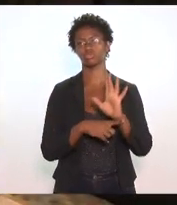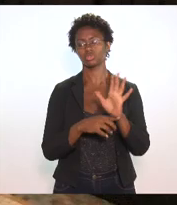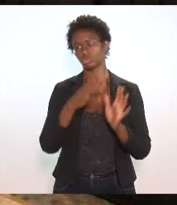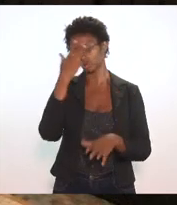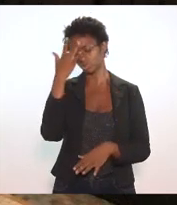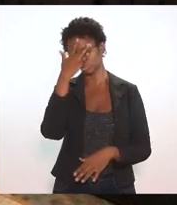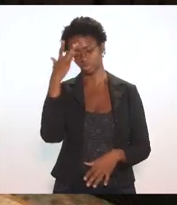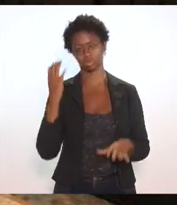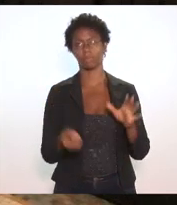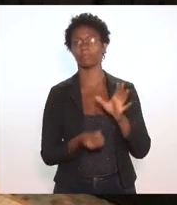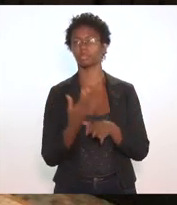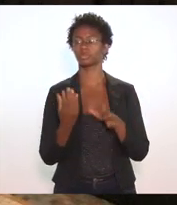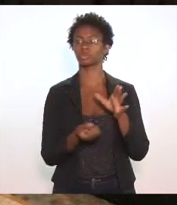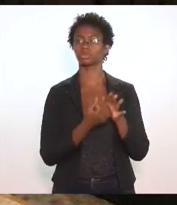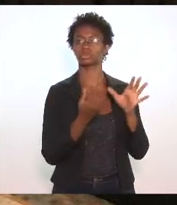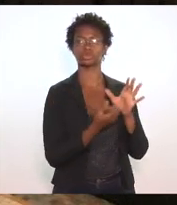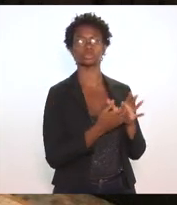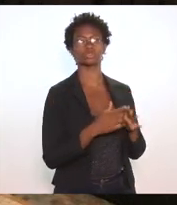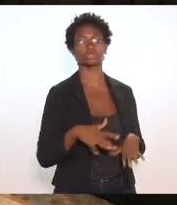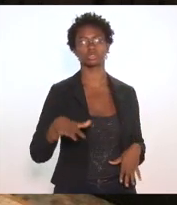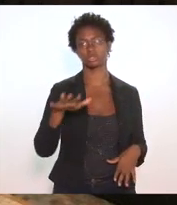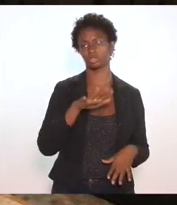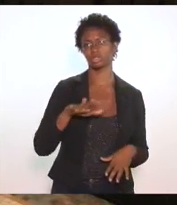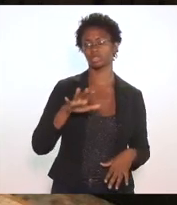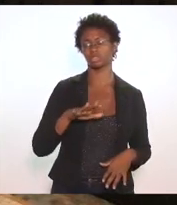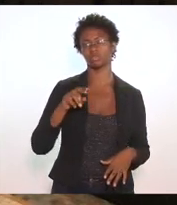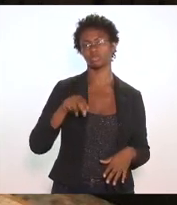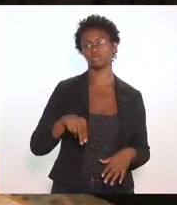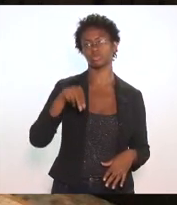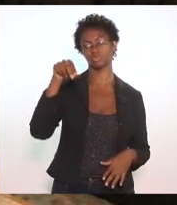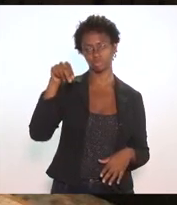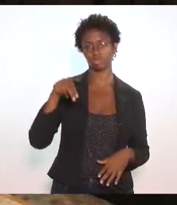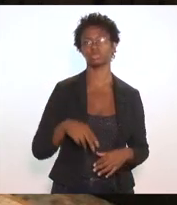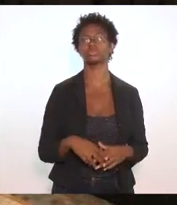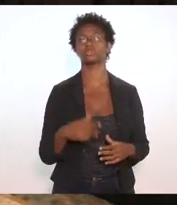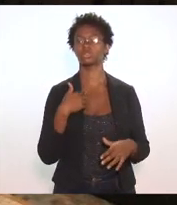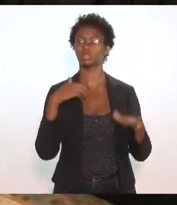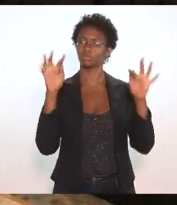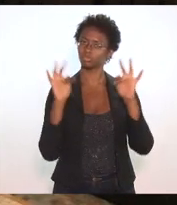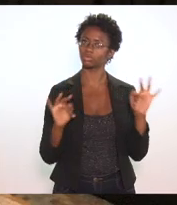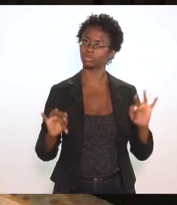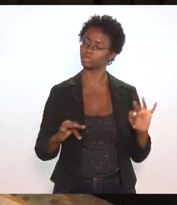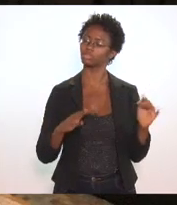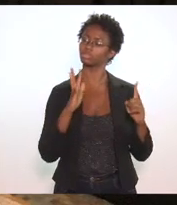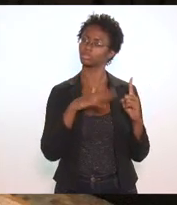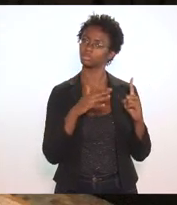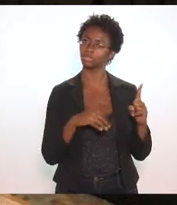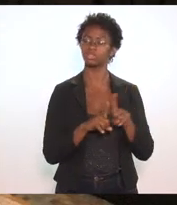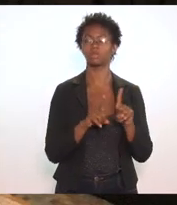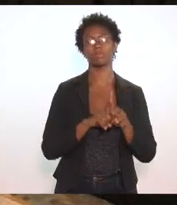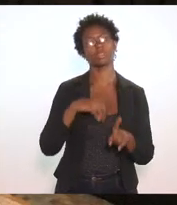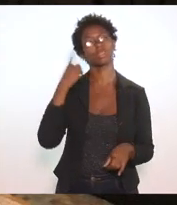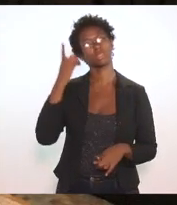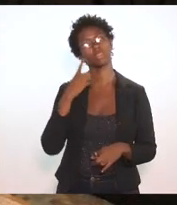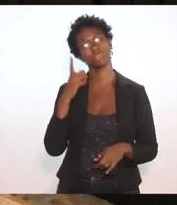Noroeste. Então, eu fico assim muito feliz de saber dessa homenagem também ao deputado Gil, também